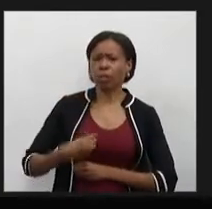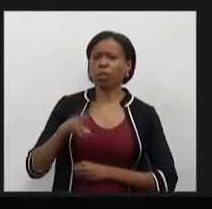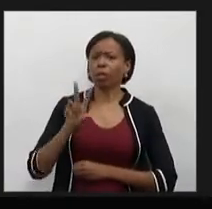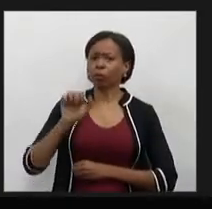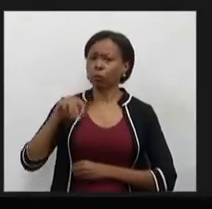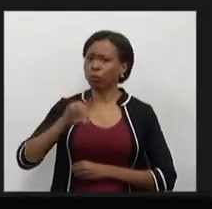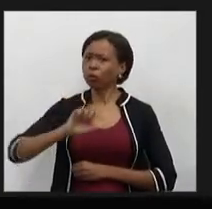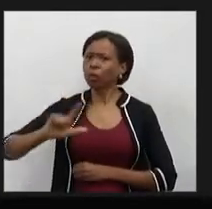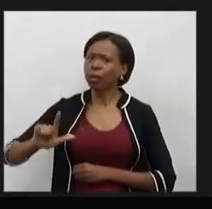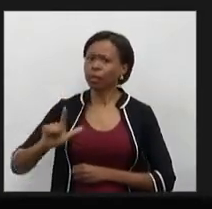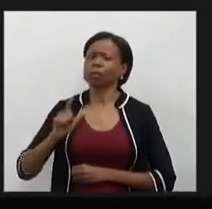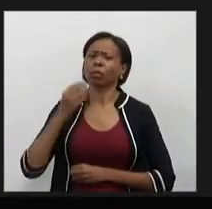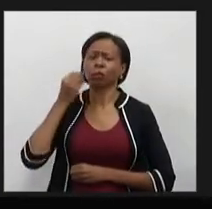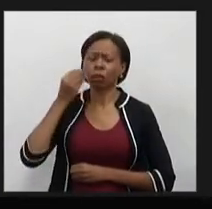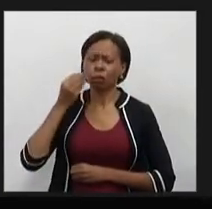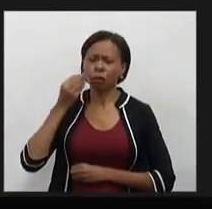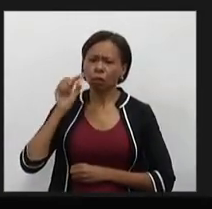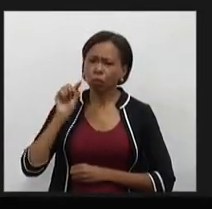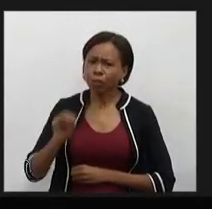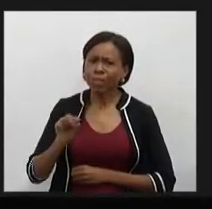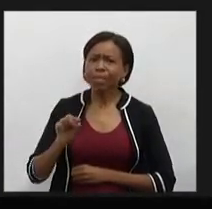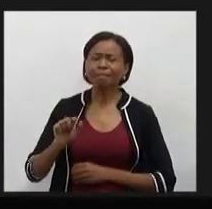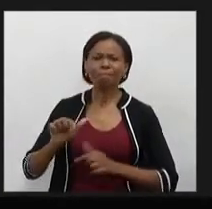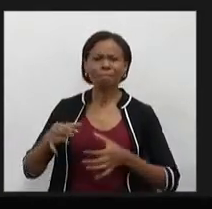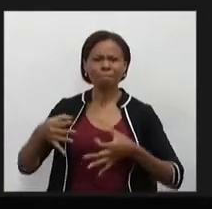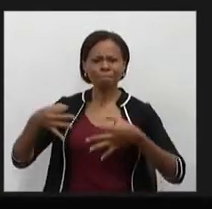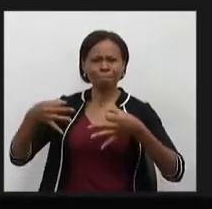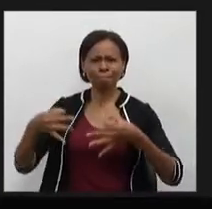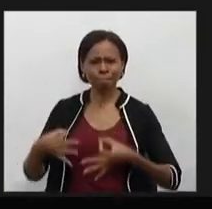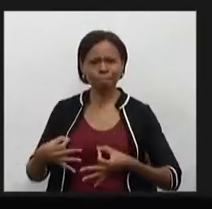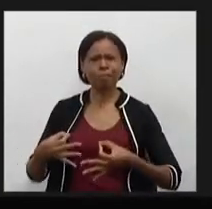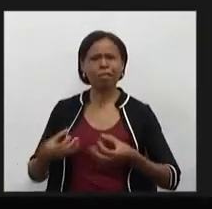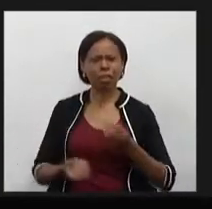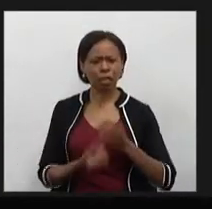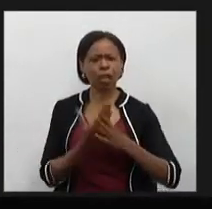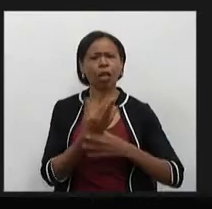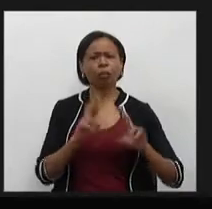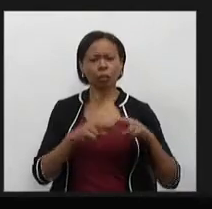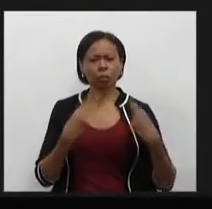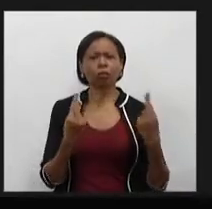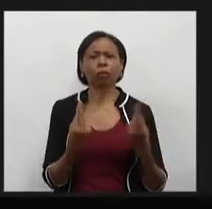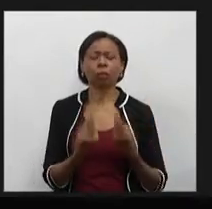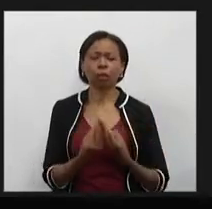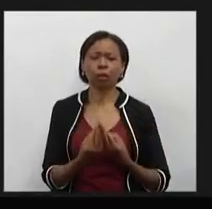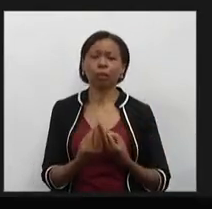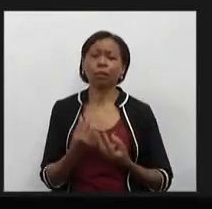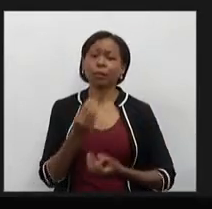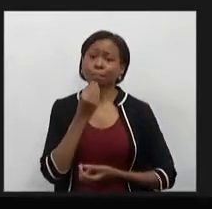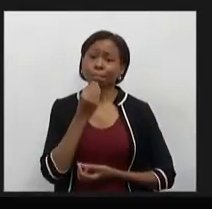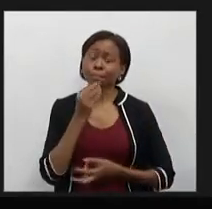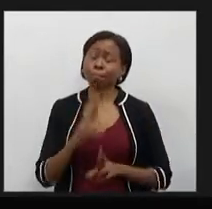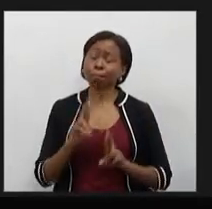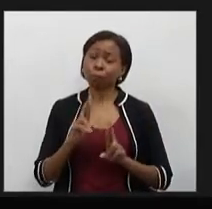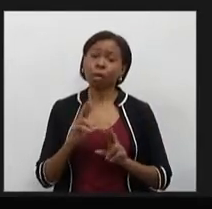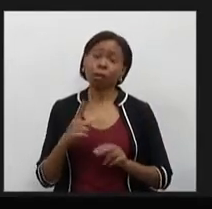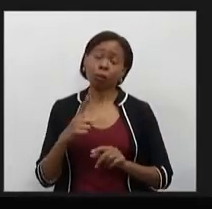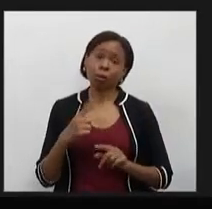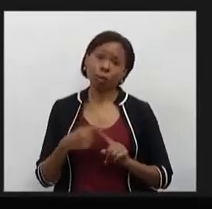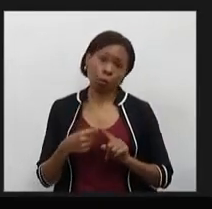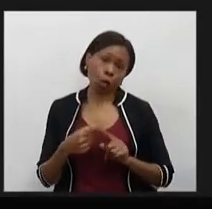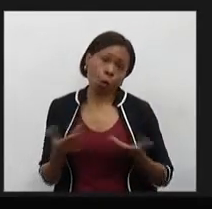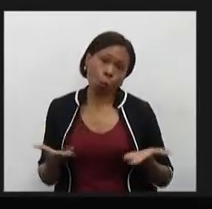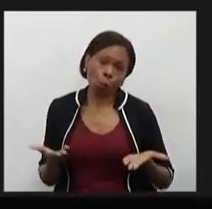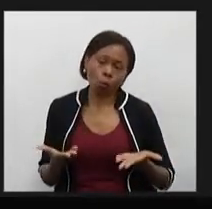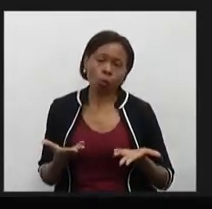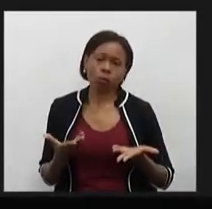uma atitude nobre que você está tomando com essa audiência. Eu espero que... Aqui tem muitas autoridades do governo